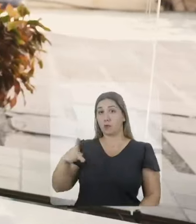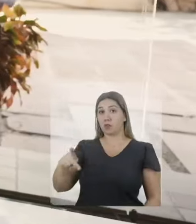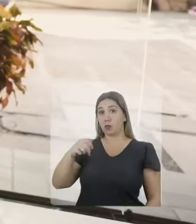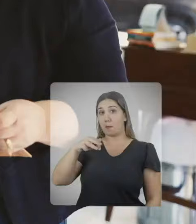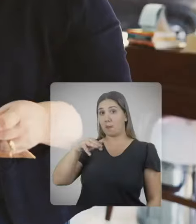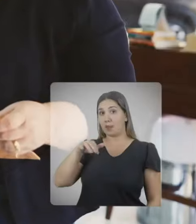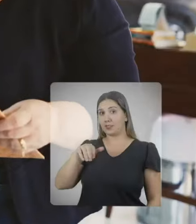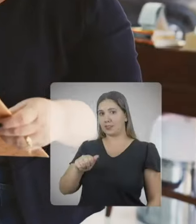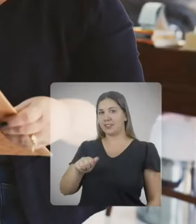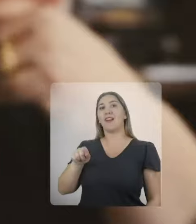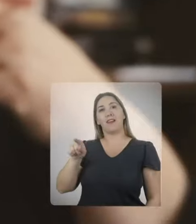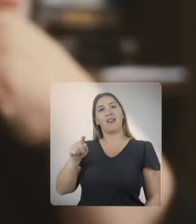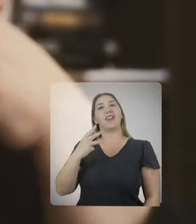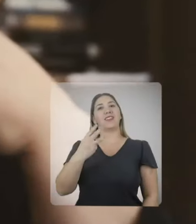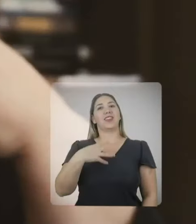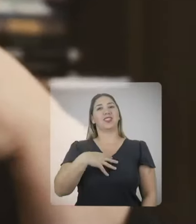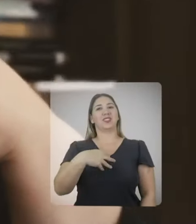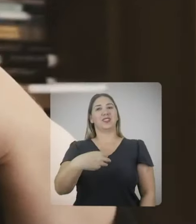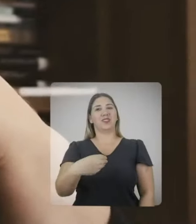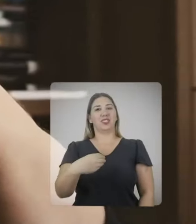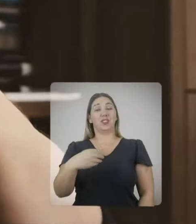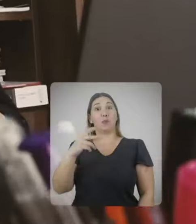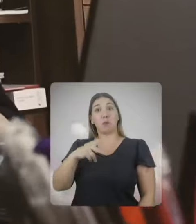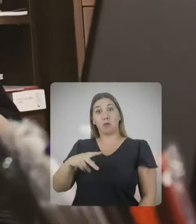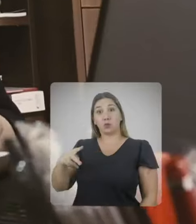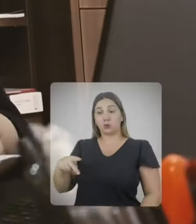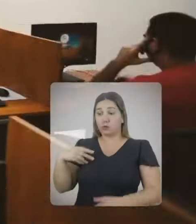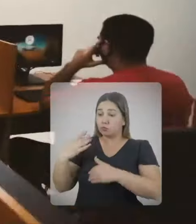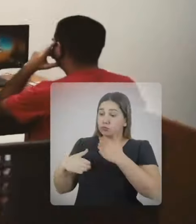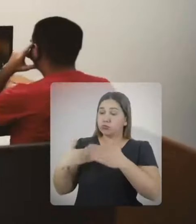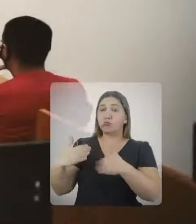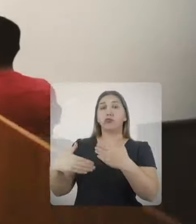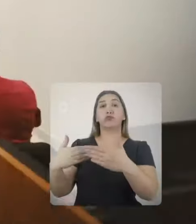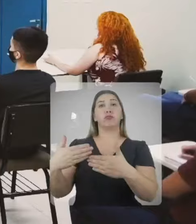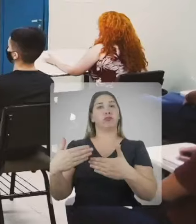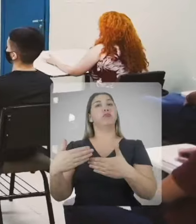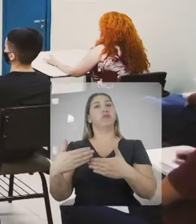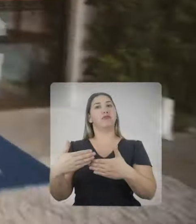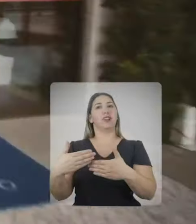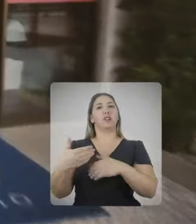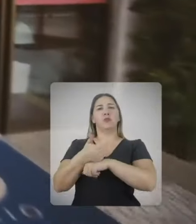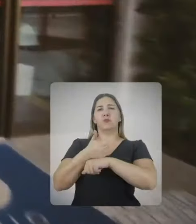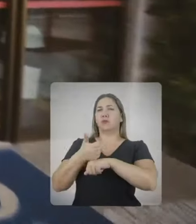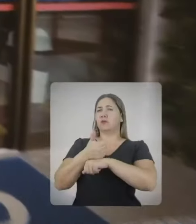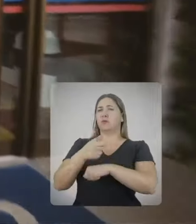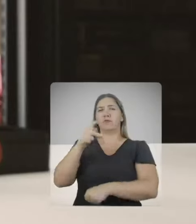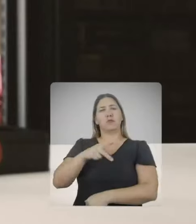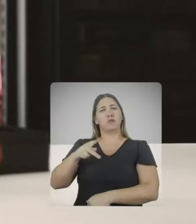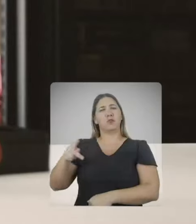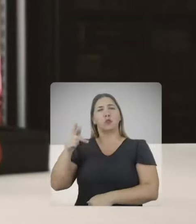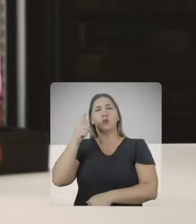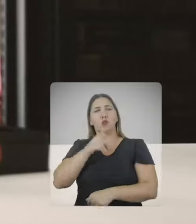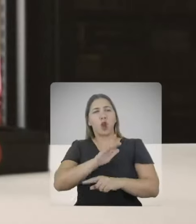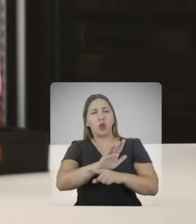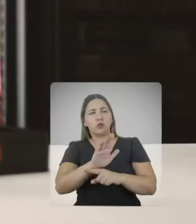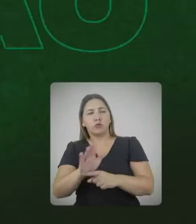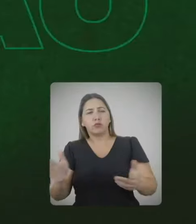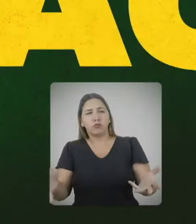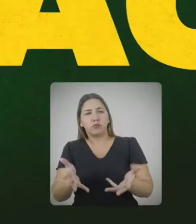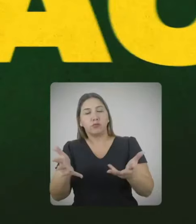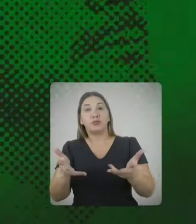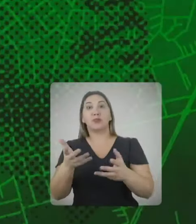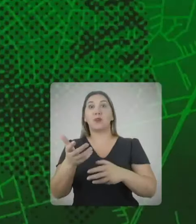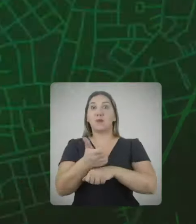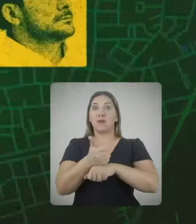3 filhos e sua vida é um exemplo de desenvolvimento. E através do ensino, ajudou muita gente a avançar em suas